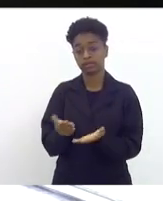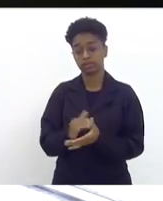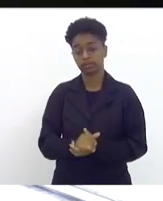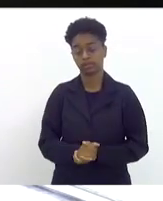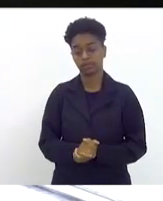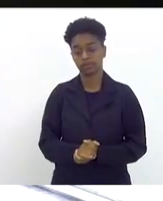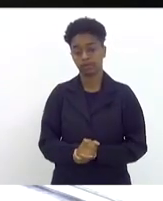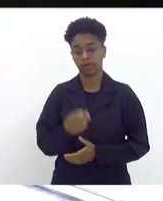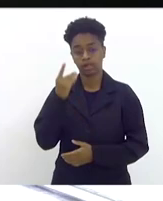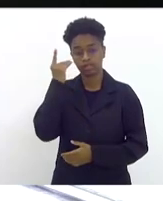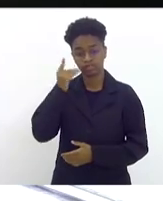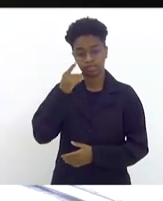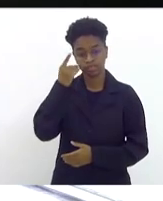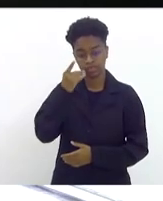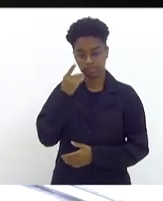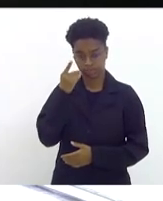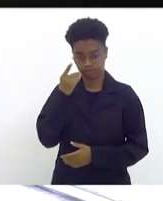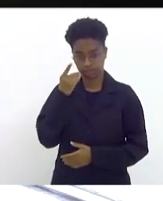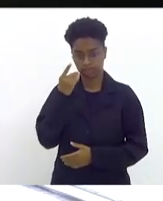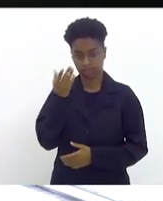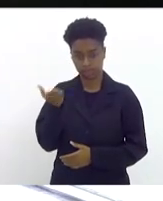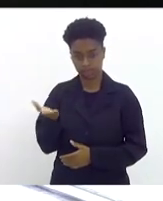a deputada